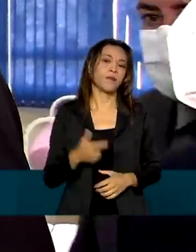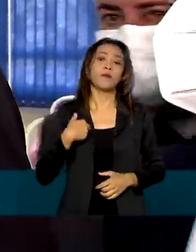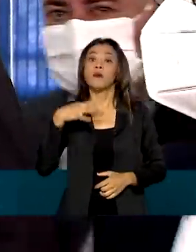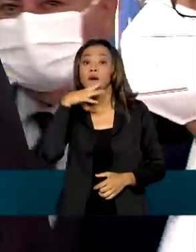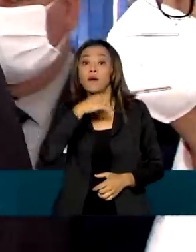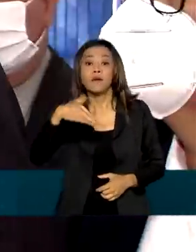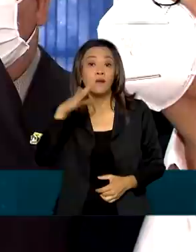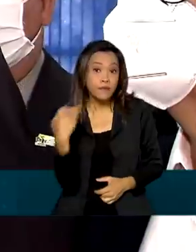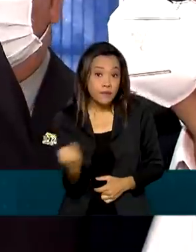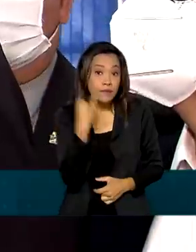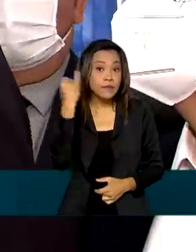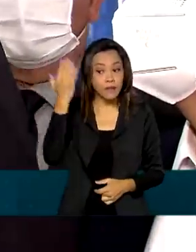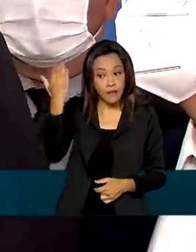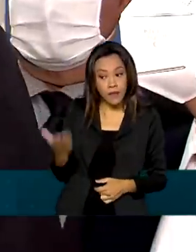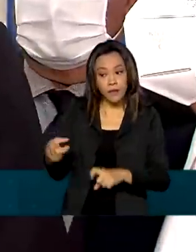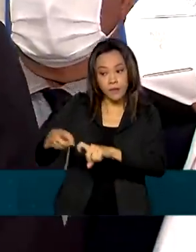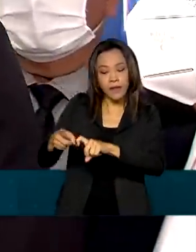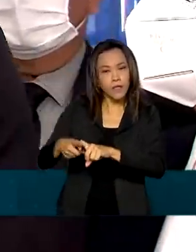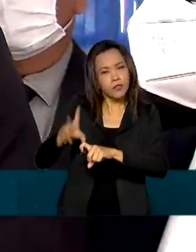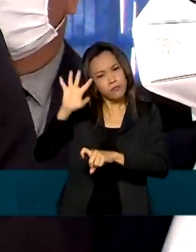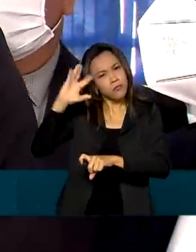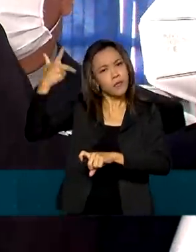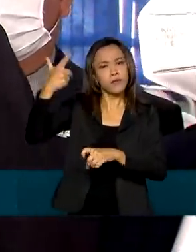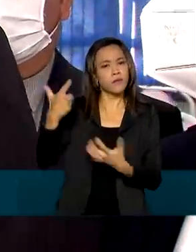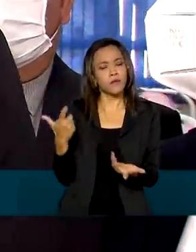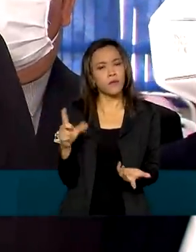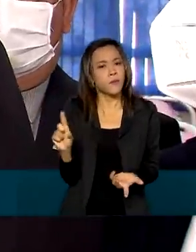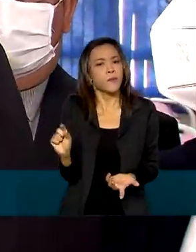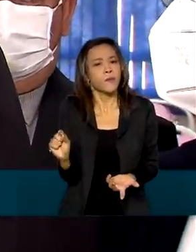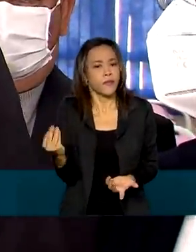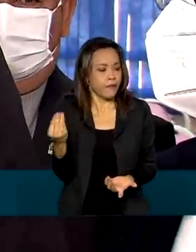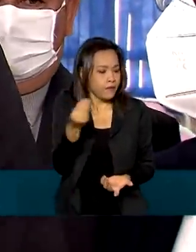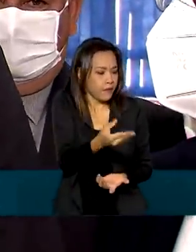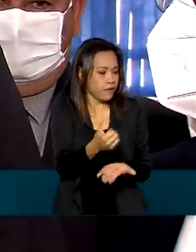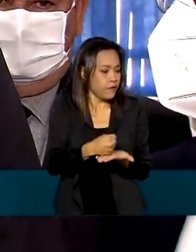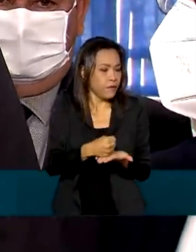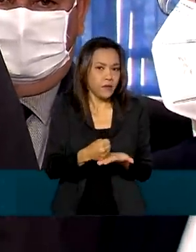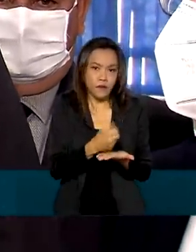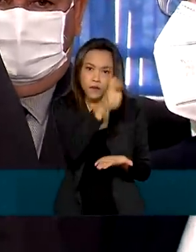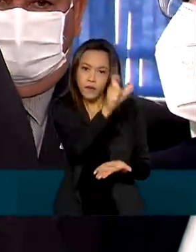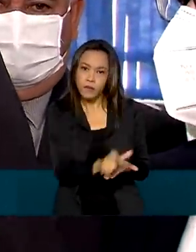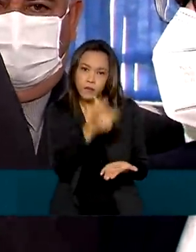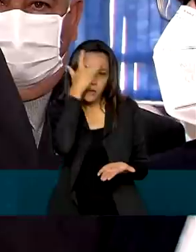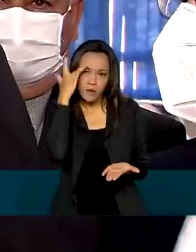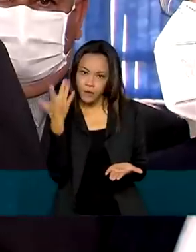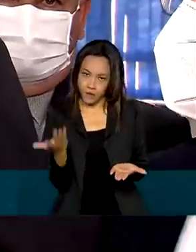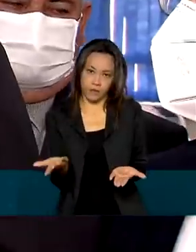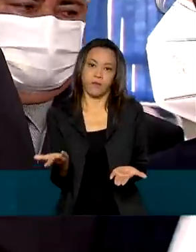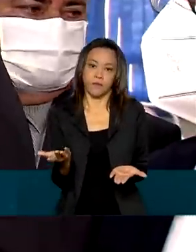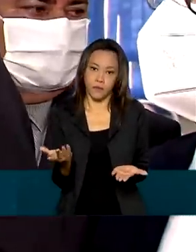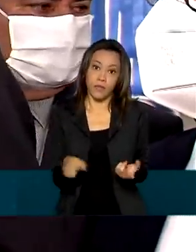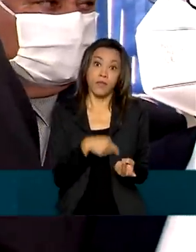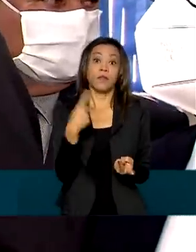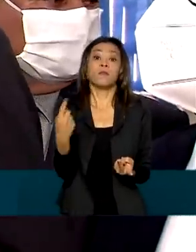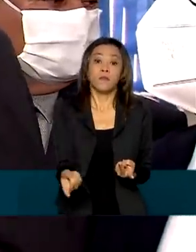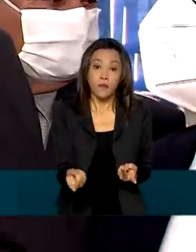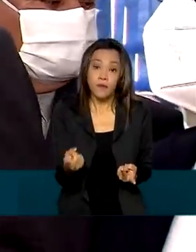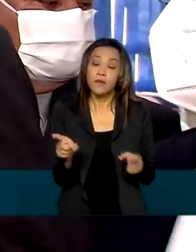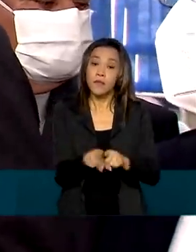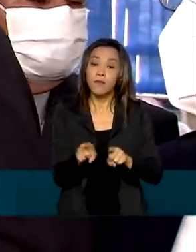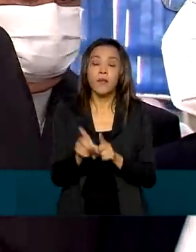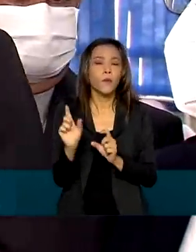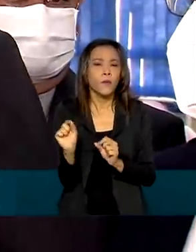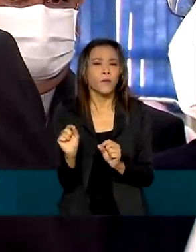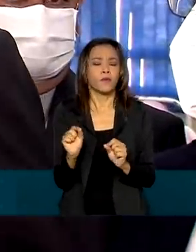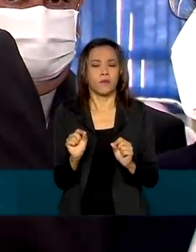o mais importante de tudo é a liberdade para o médico decidir o que vai receitar por paciente primeira vez aí tá e depois obviamente